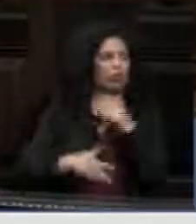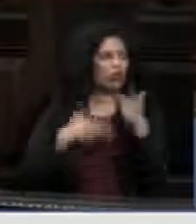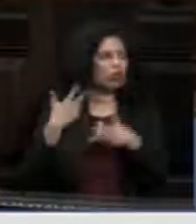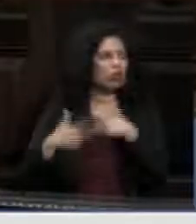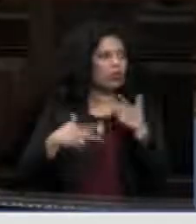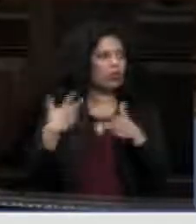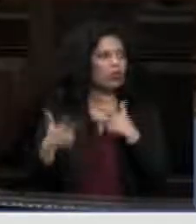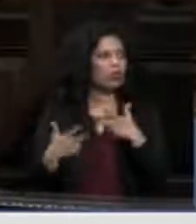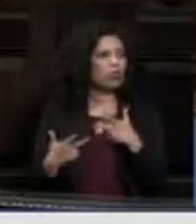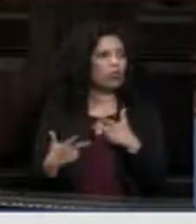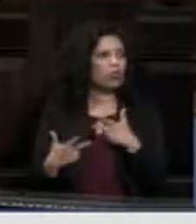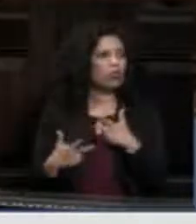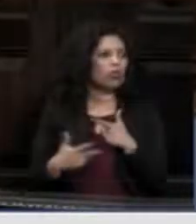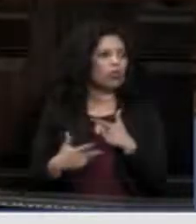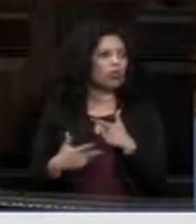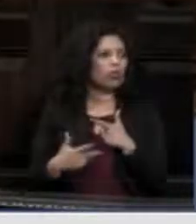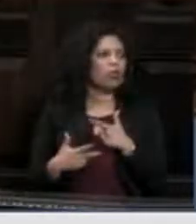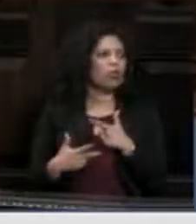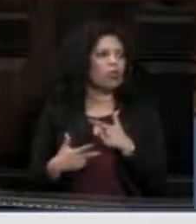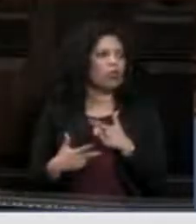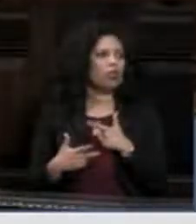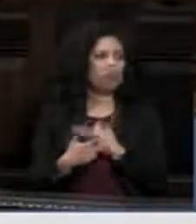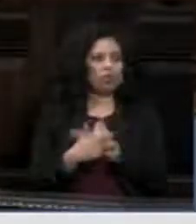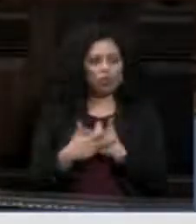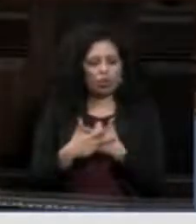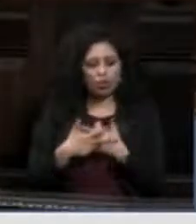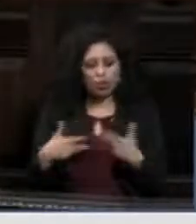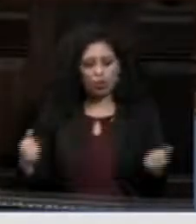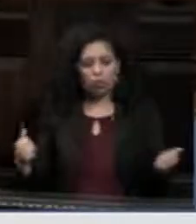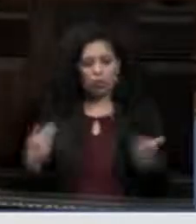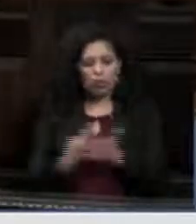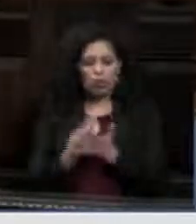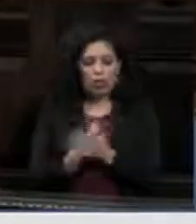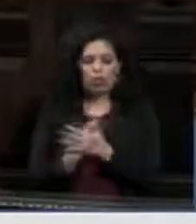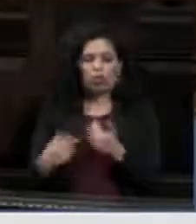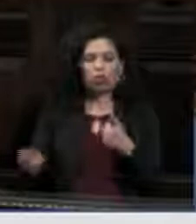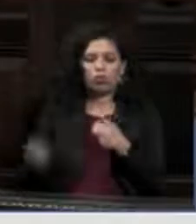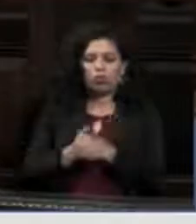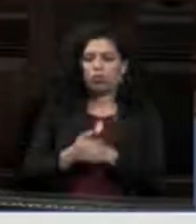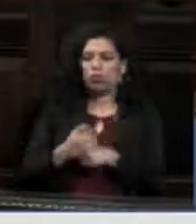para debater uma questão que é uma ferida aberta no estado do Rio de Janeiro.